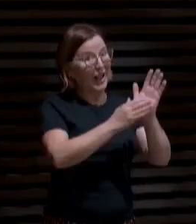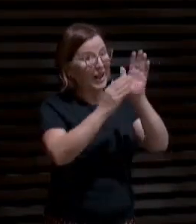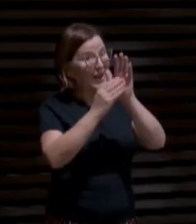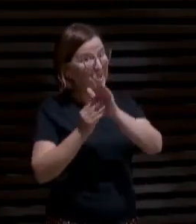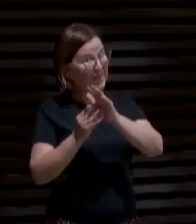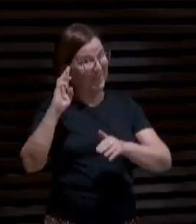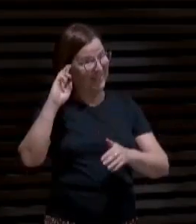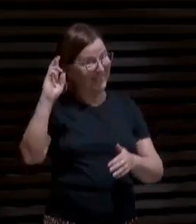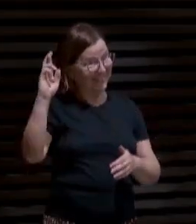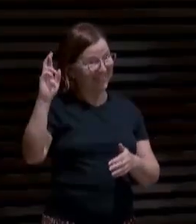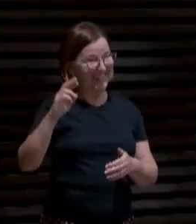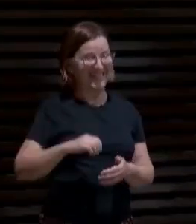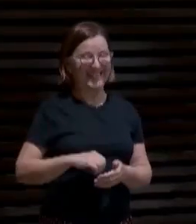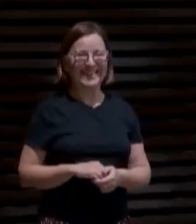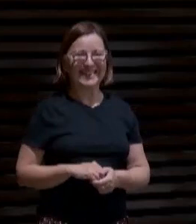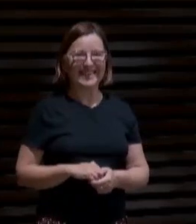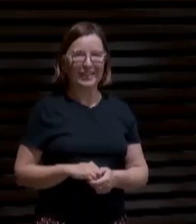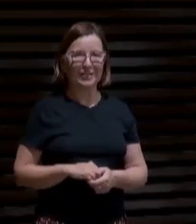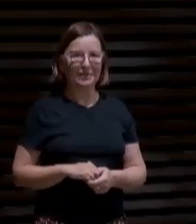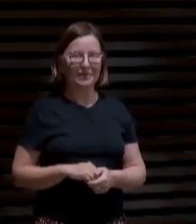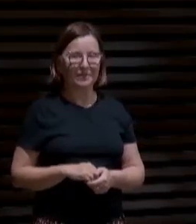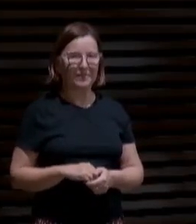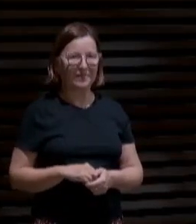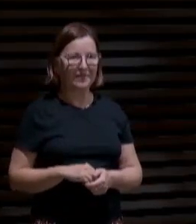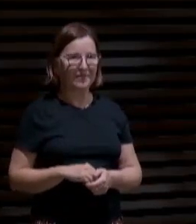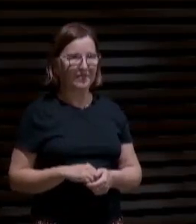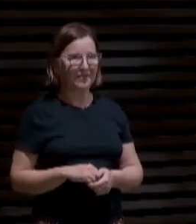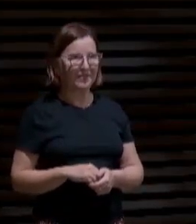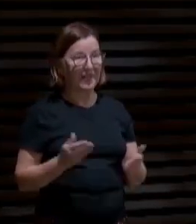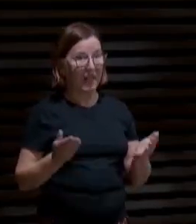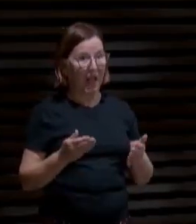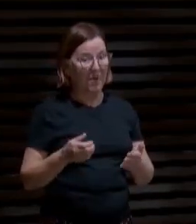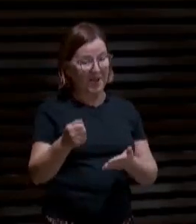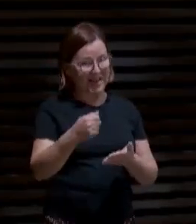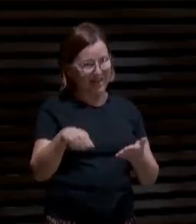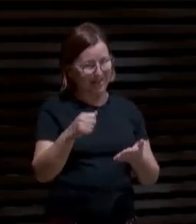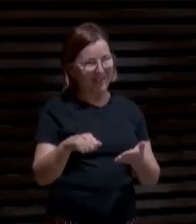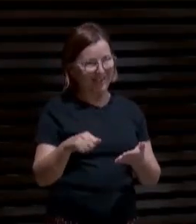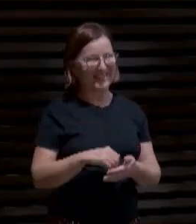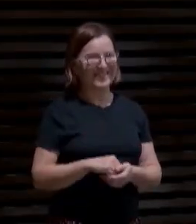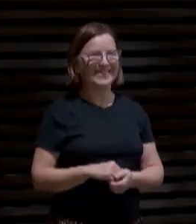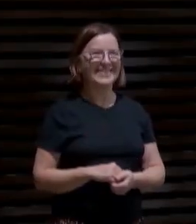Ok. Eles agora corrigiram lá em cima. É bom quando tem gente que corrige.